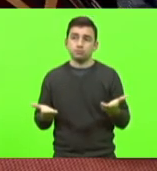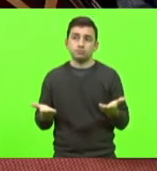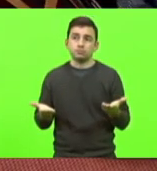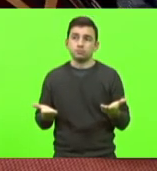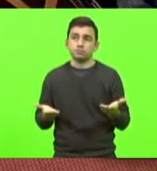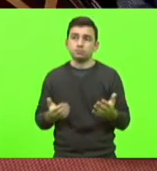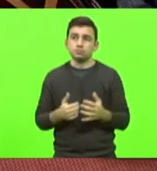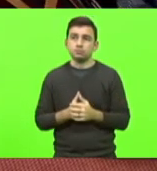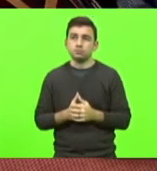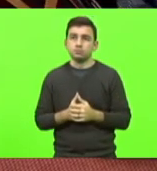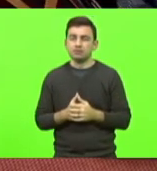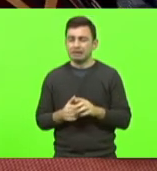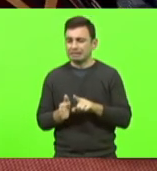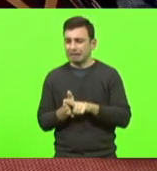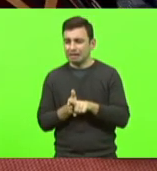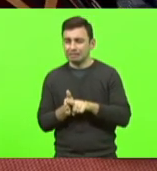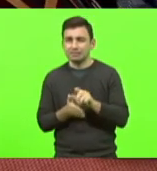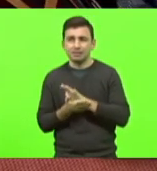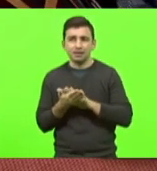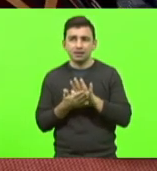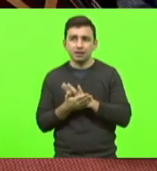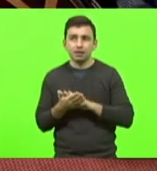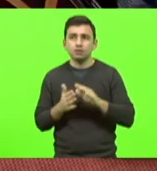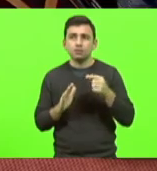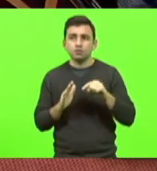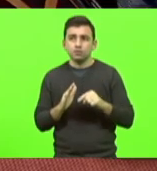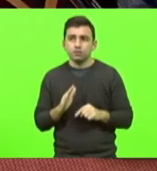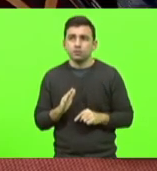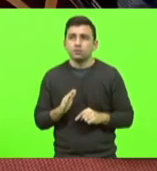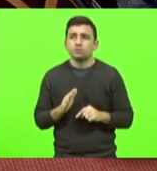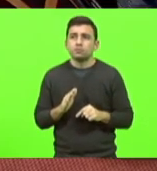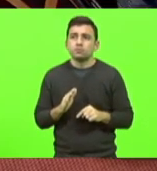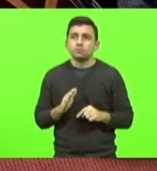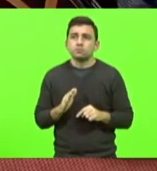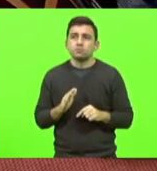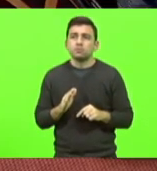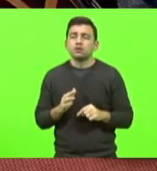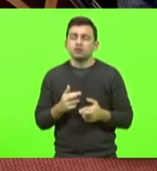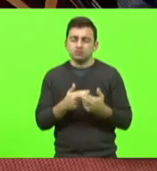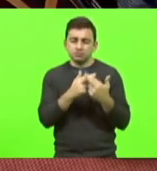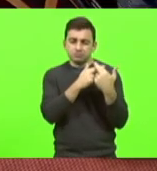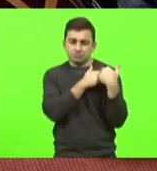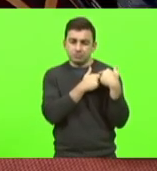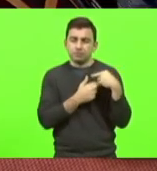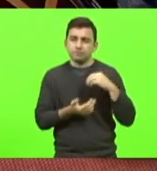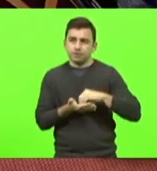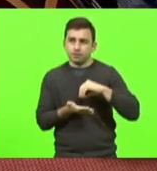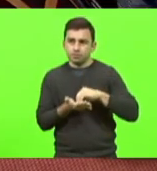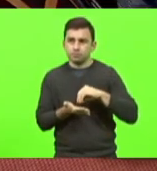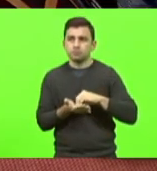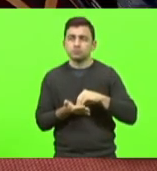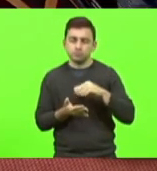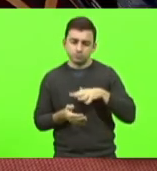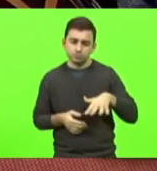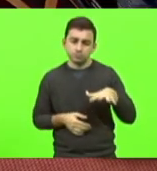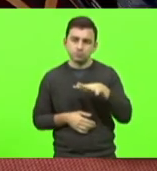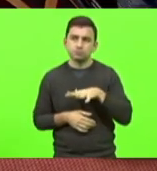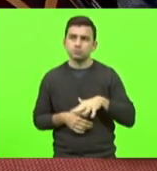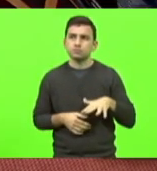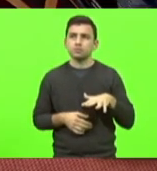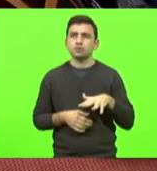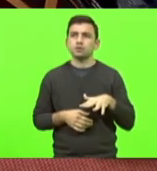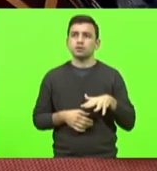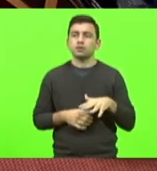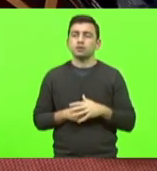sem analisar profundamente seria uma certa a irresponsabilidade da nossa forma da nossa